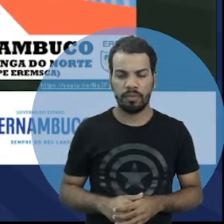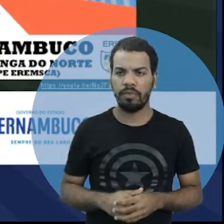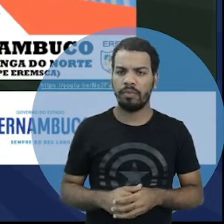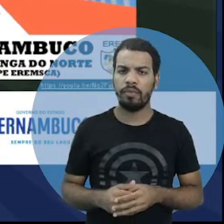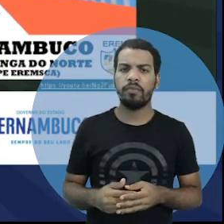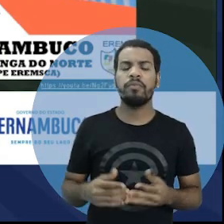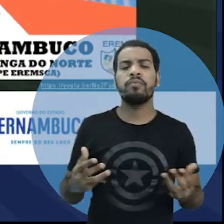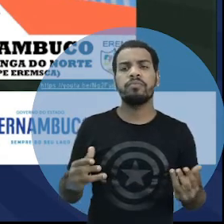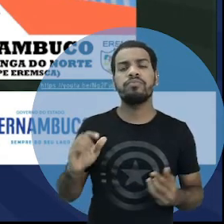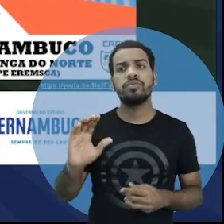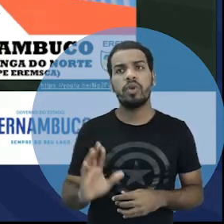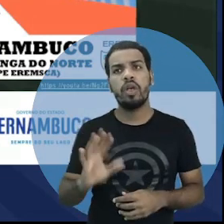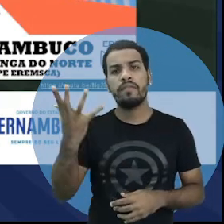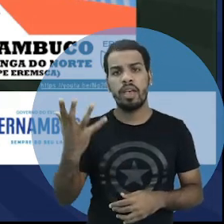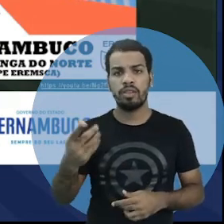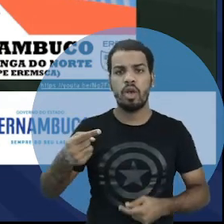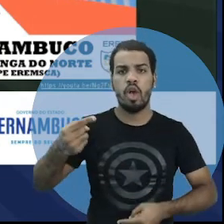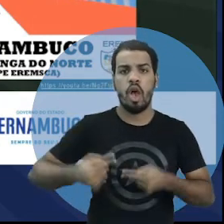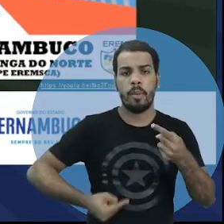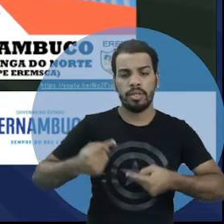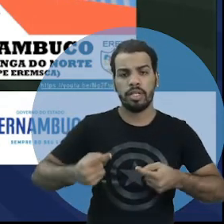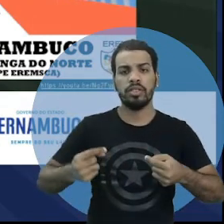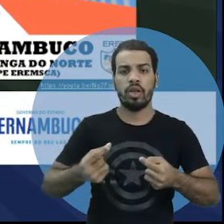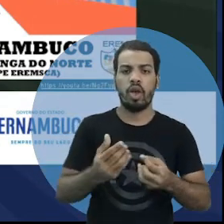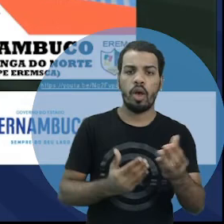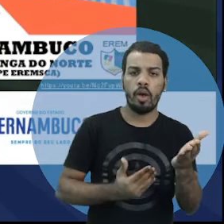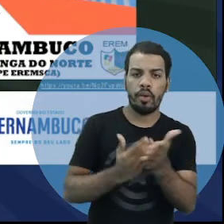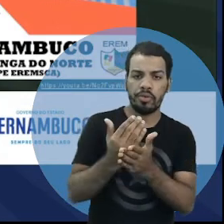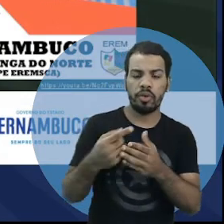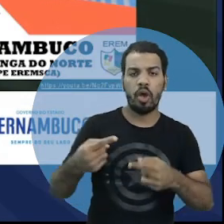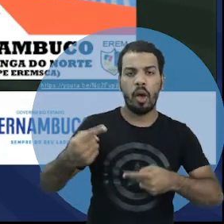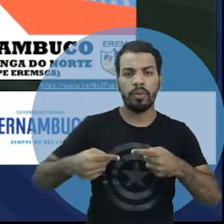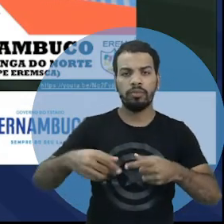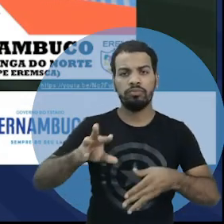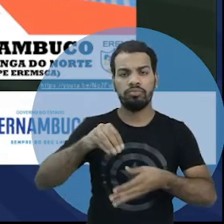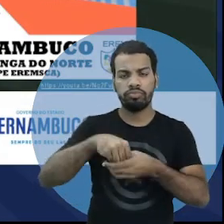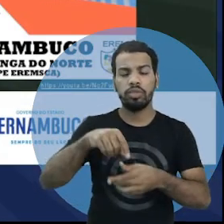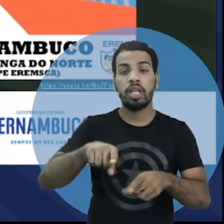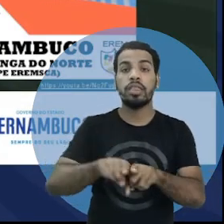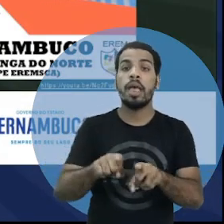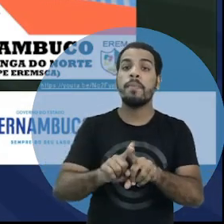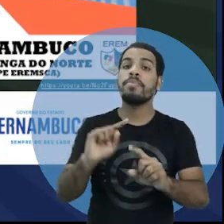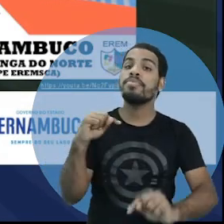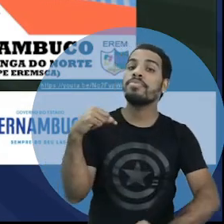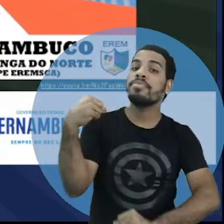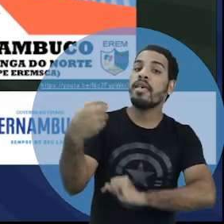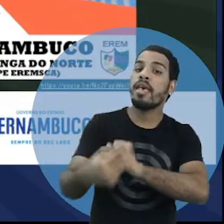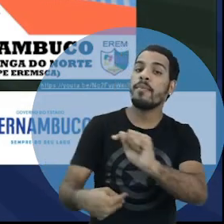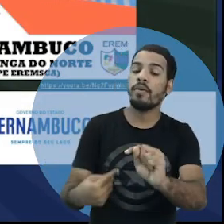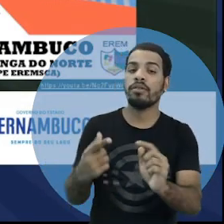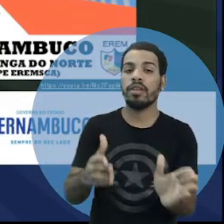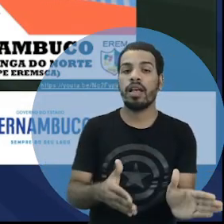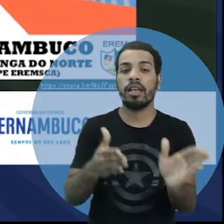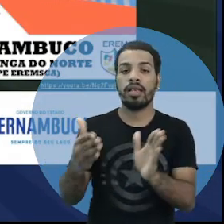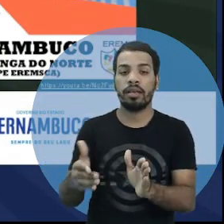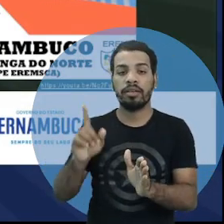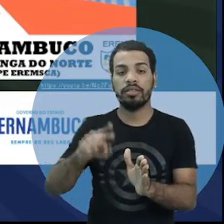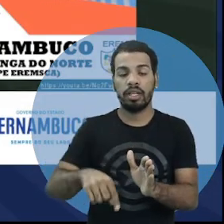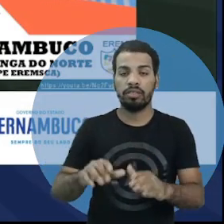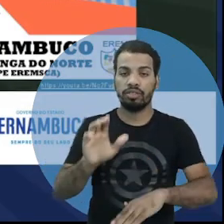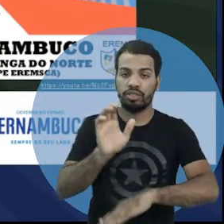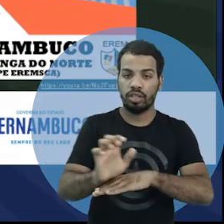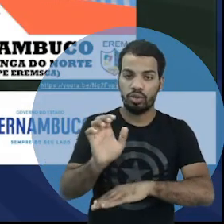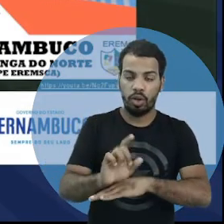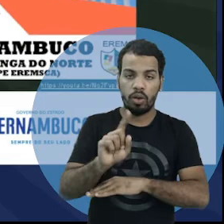acontece através de eventos e competições que começam com competições regionais. Depois elas viram a parte aí da etapa